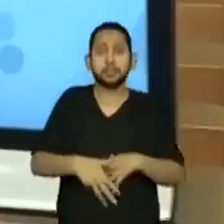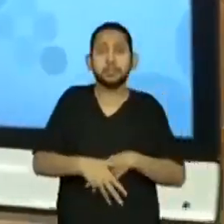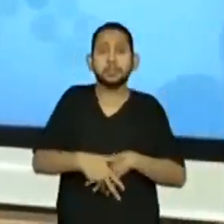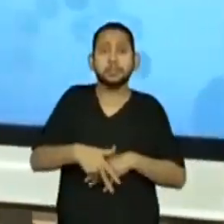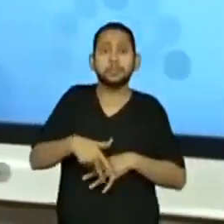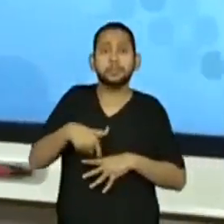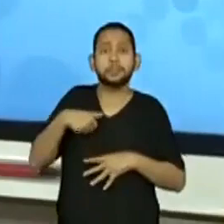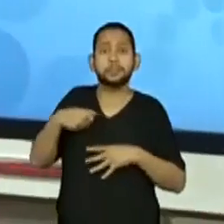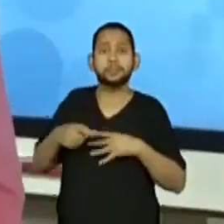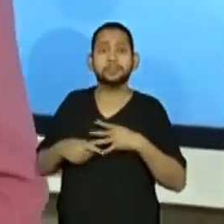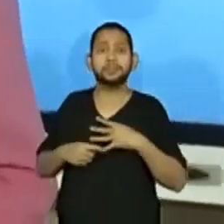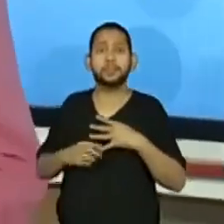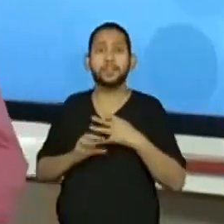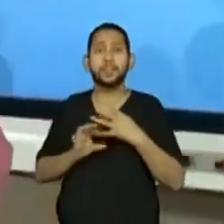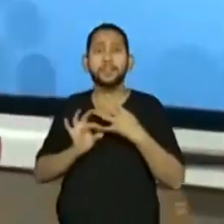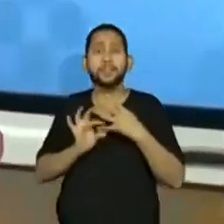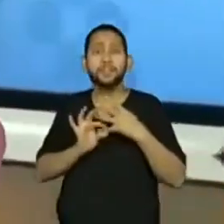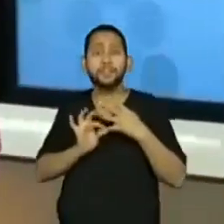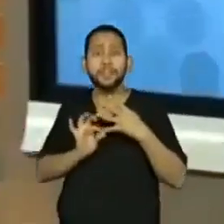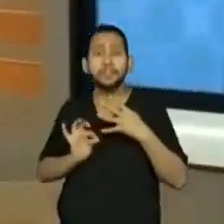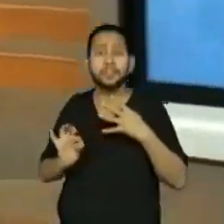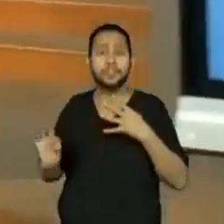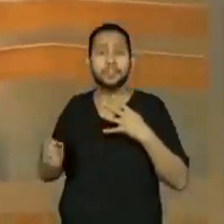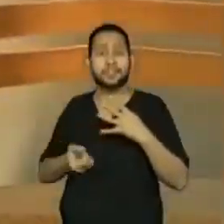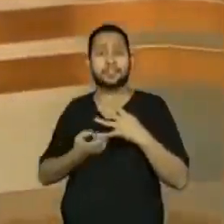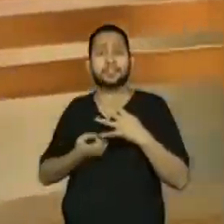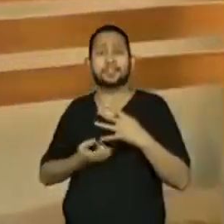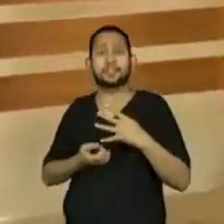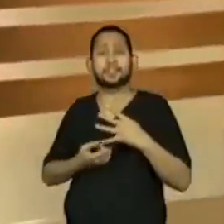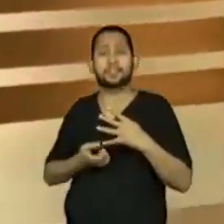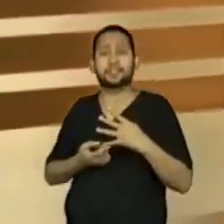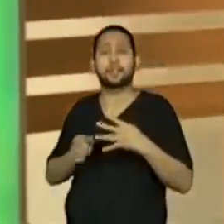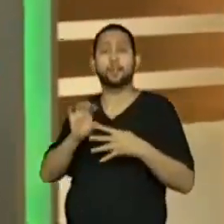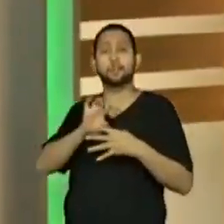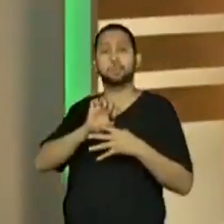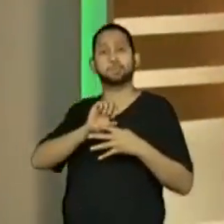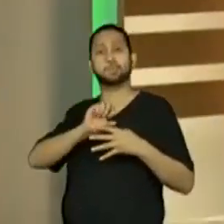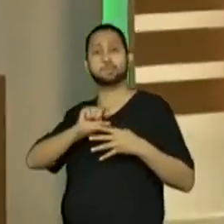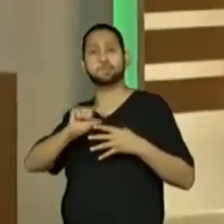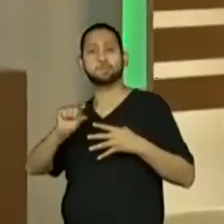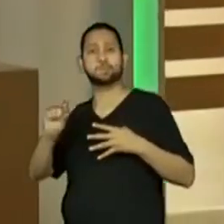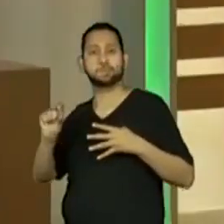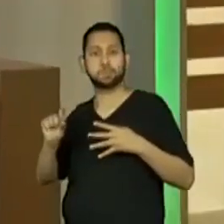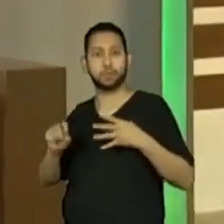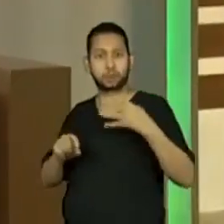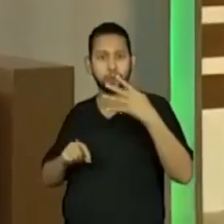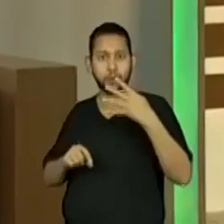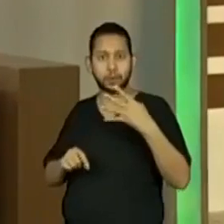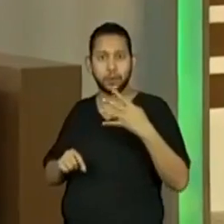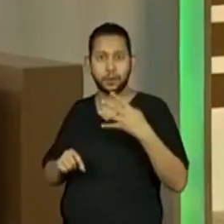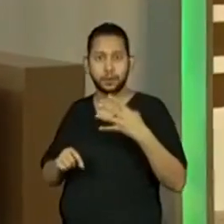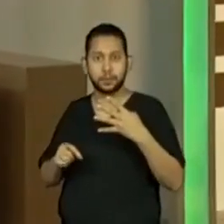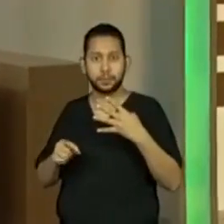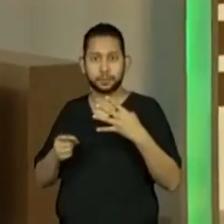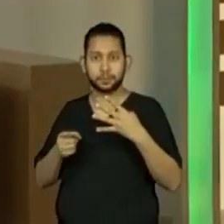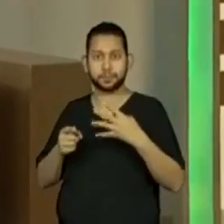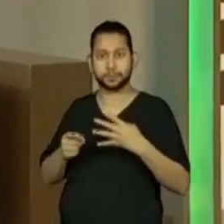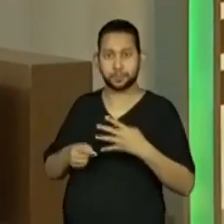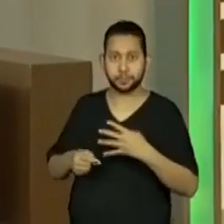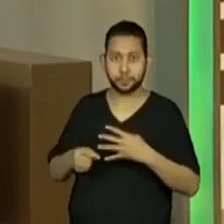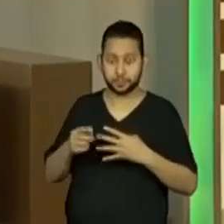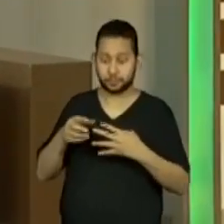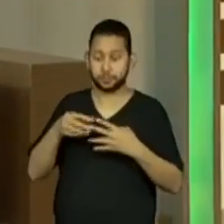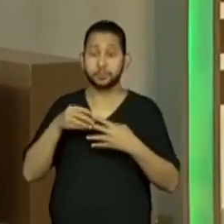violão. Aqui, no violão, nós temos cordas diferentes. A primeira e a